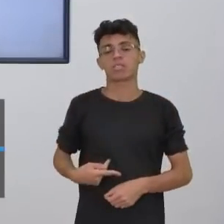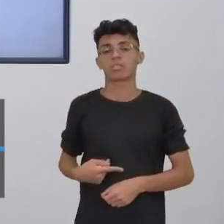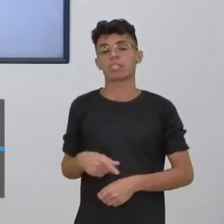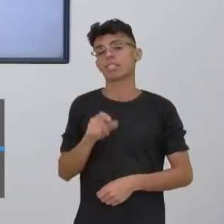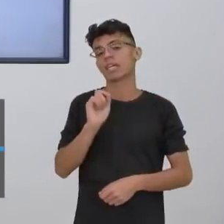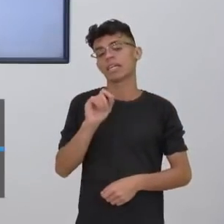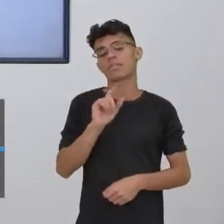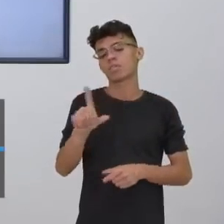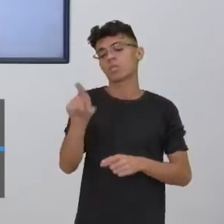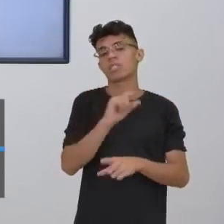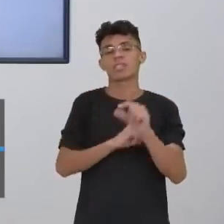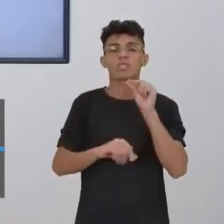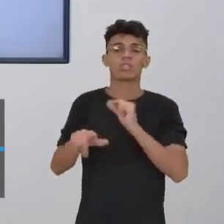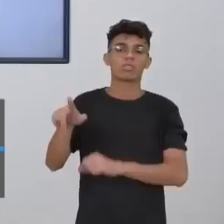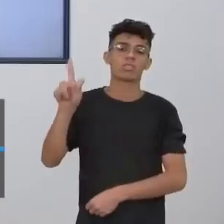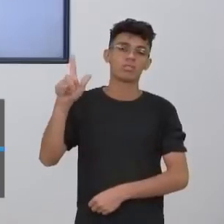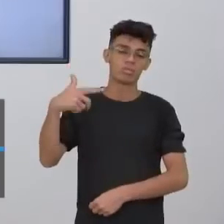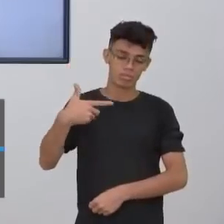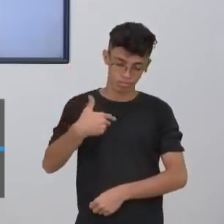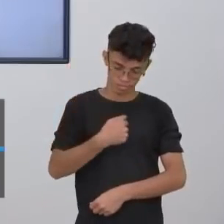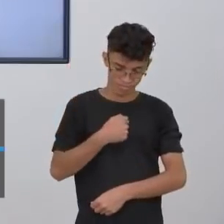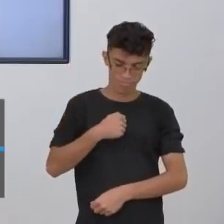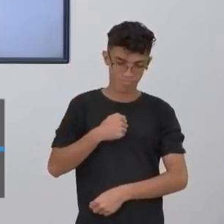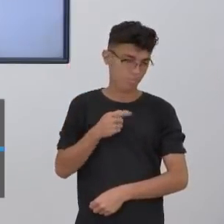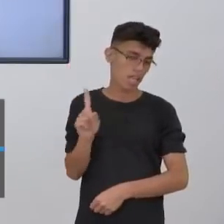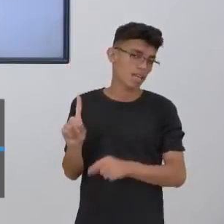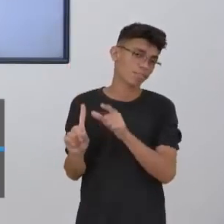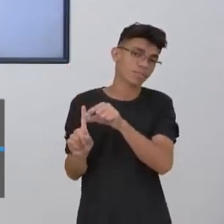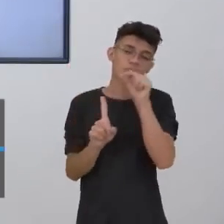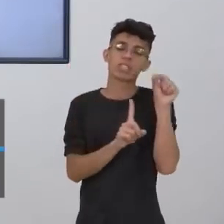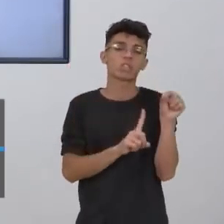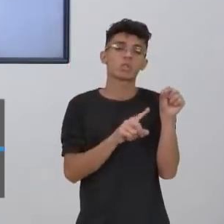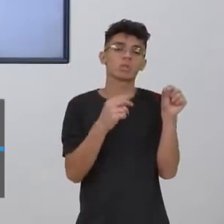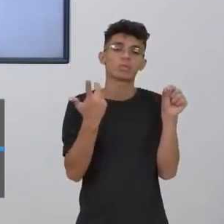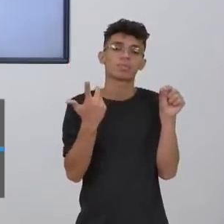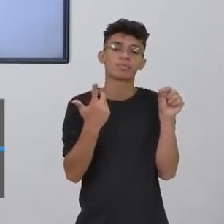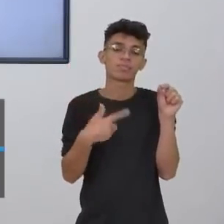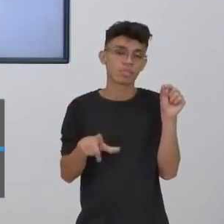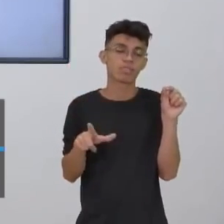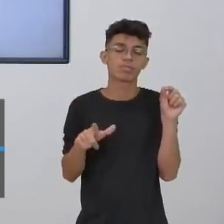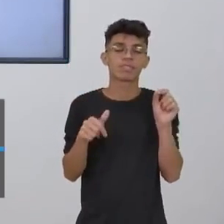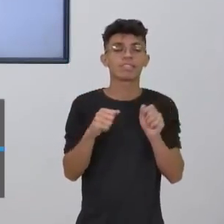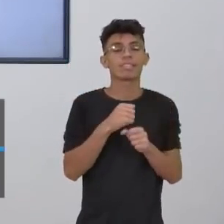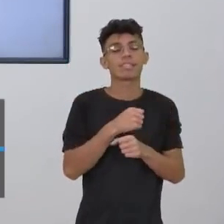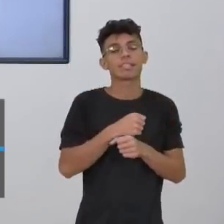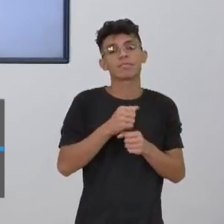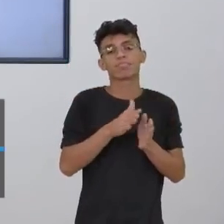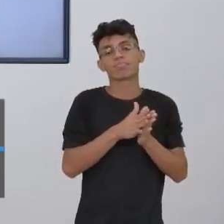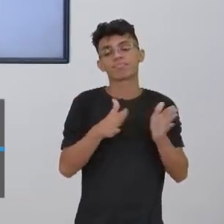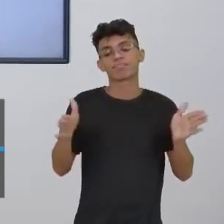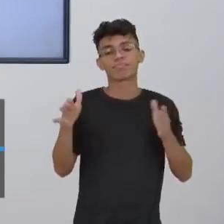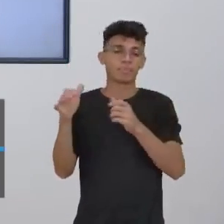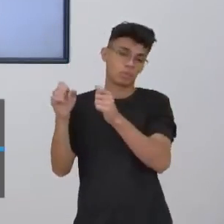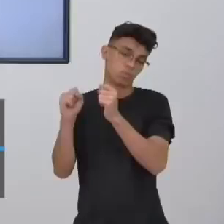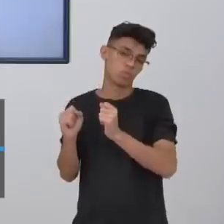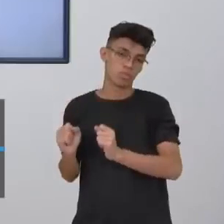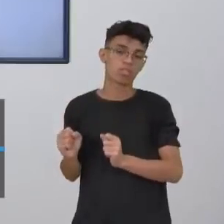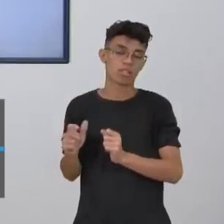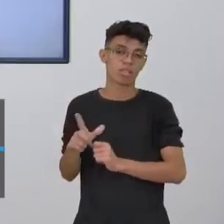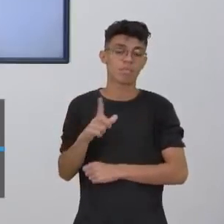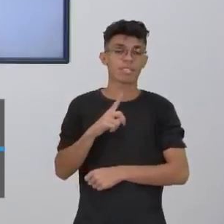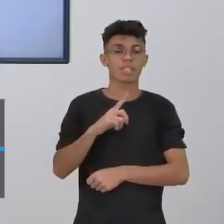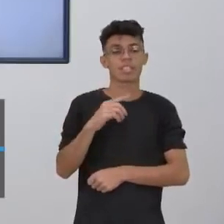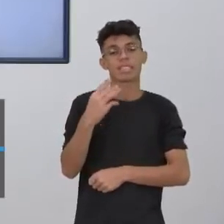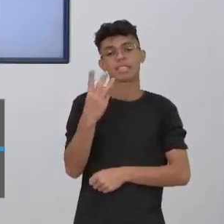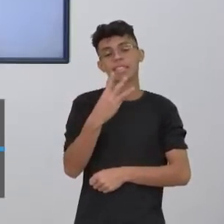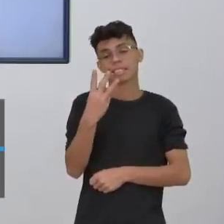elege? Getúlio Vargas. Então é assim, ele vai ficar mais um tempinho no poder. E aí a gente vai ter a terceira